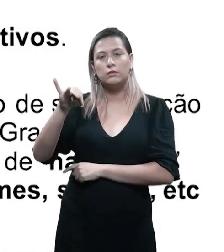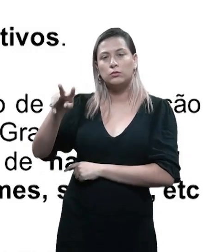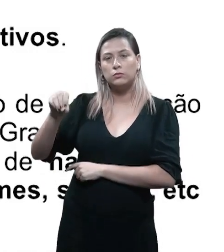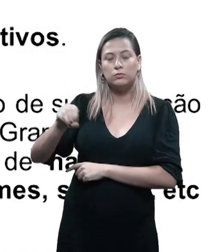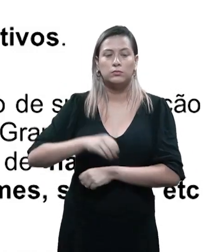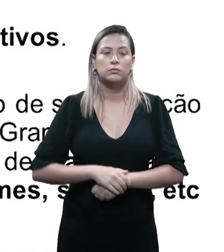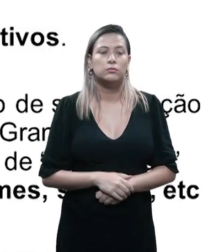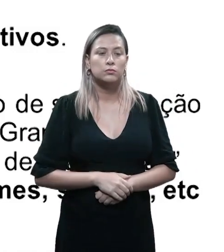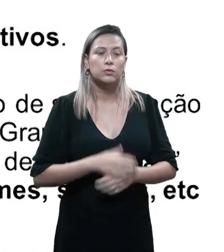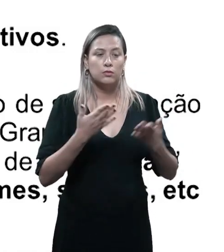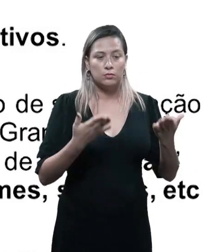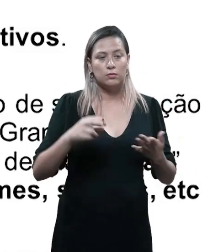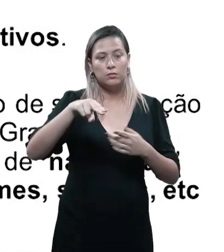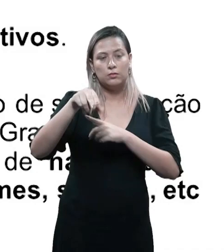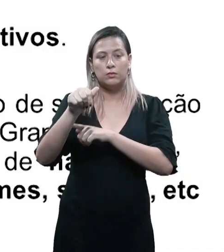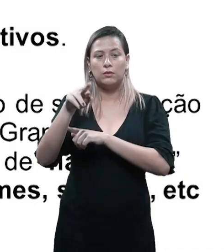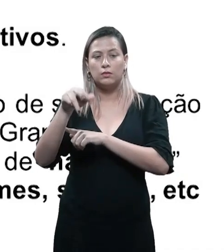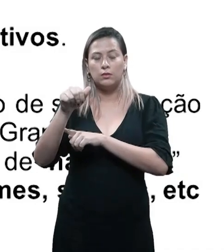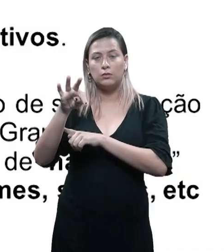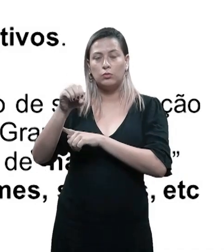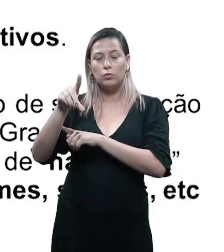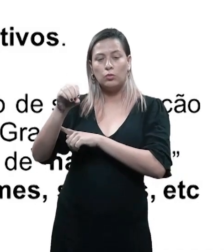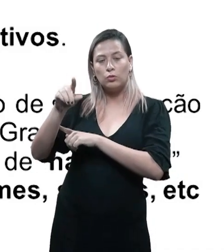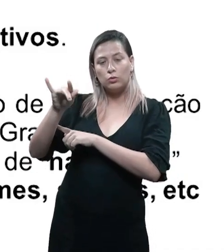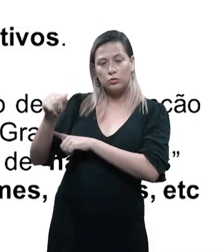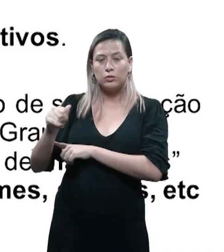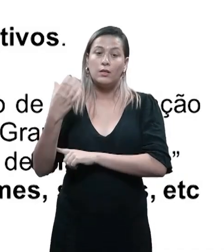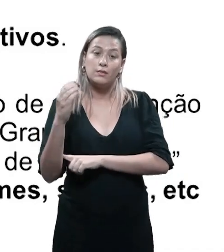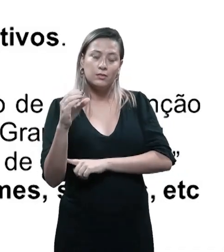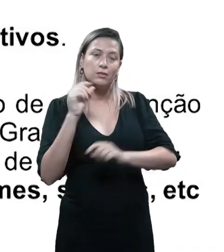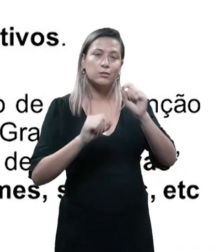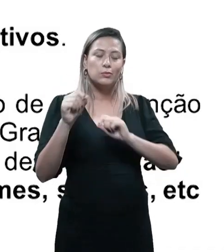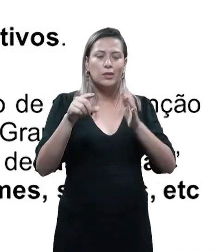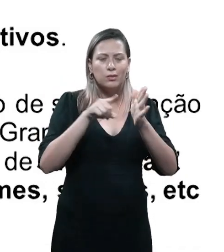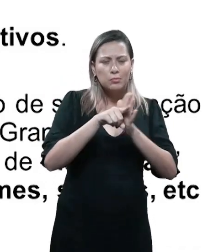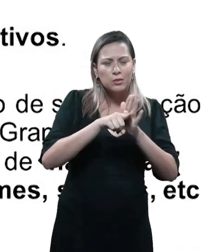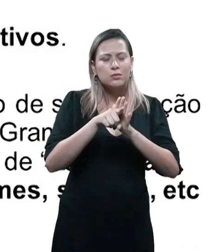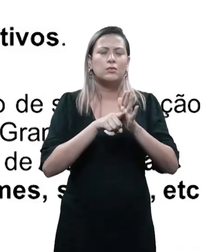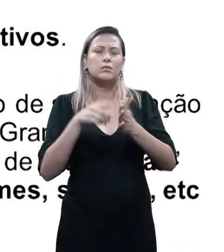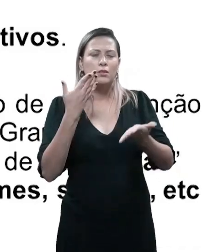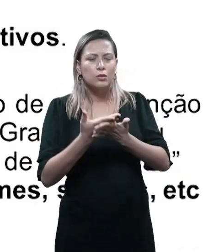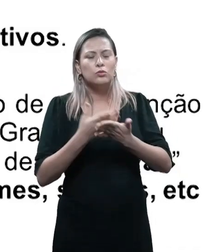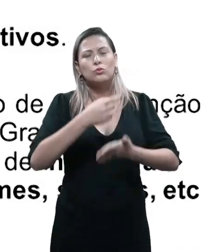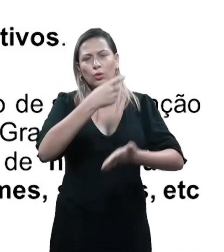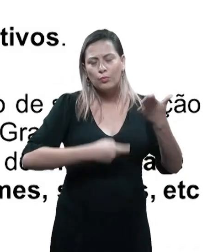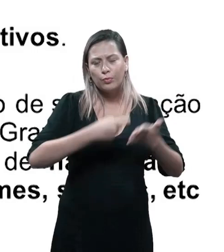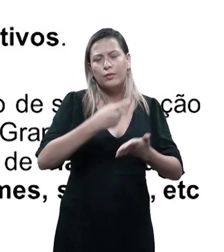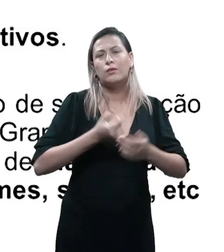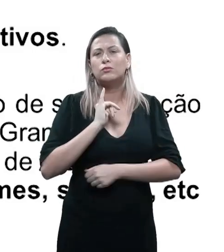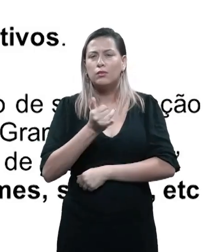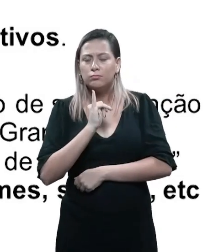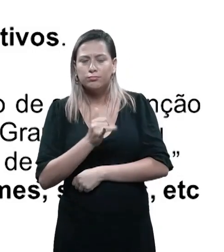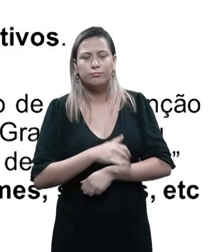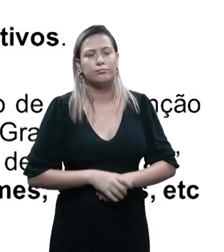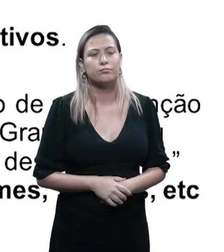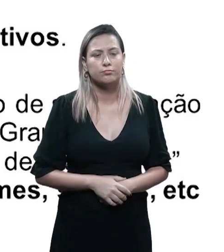narrativo. Narratologia é a ciência que estuda os textos narrativos,